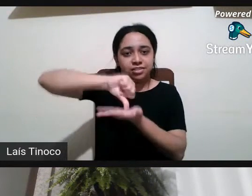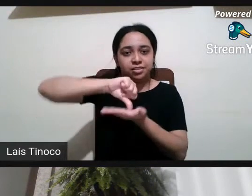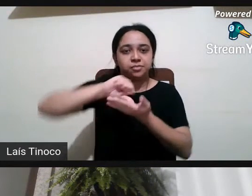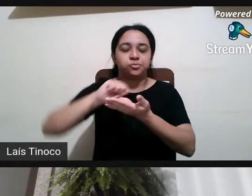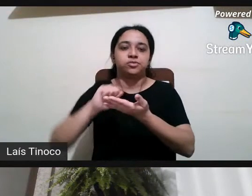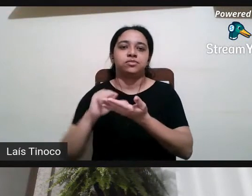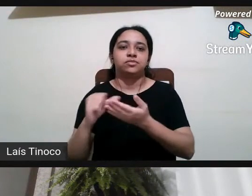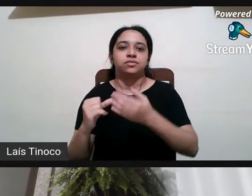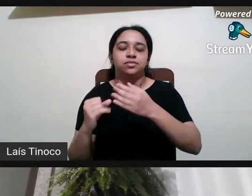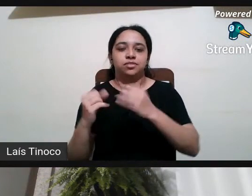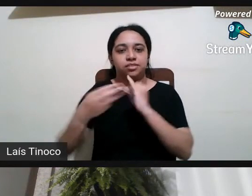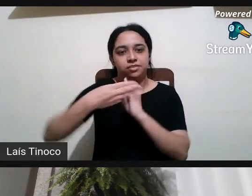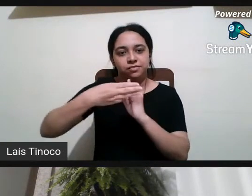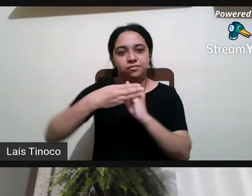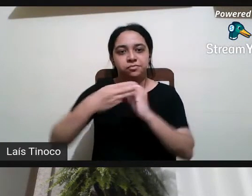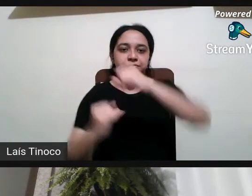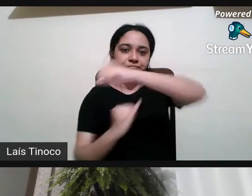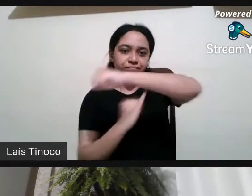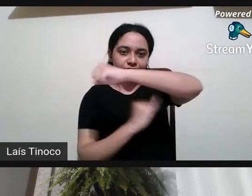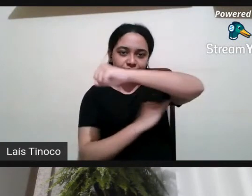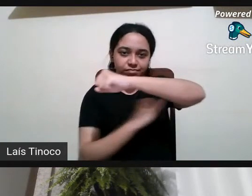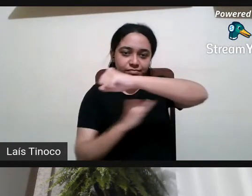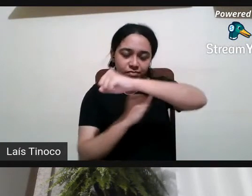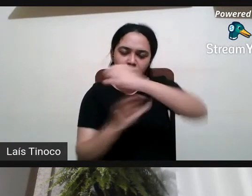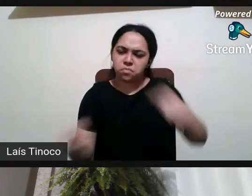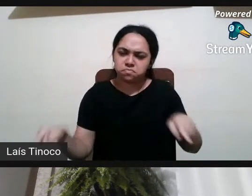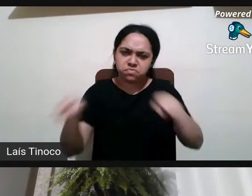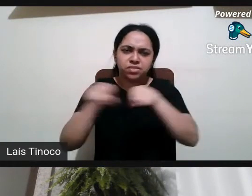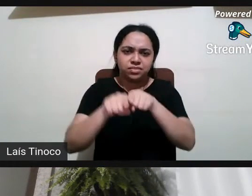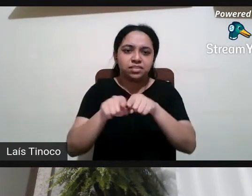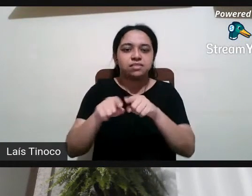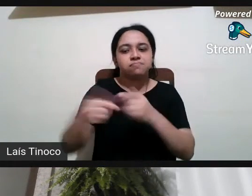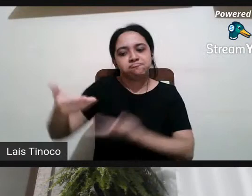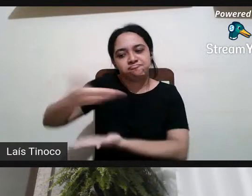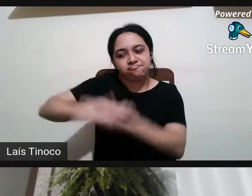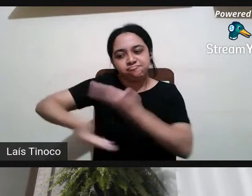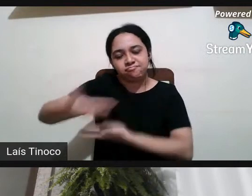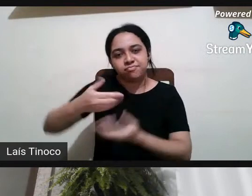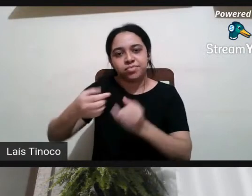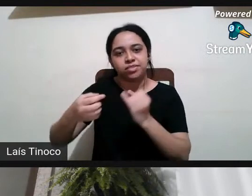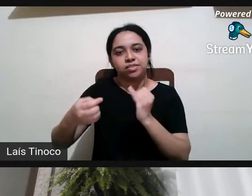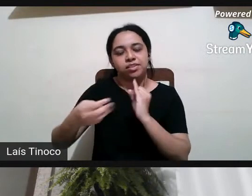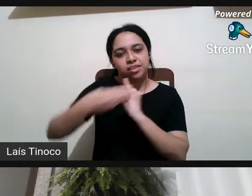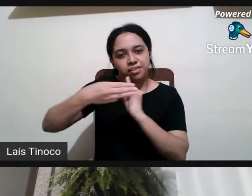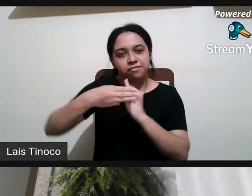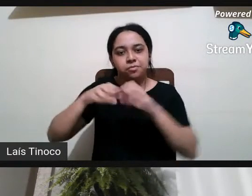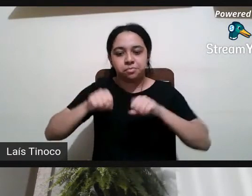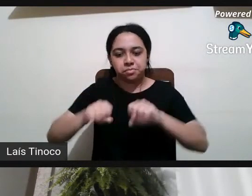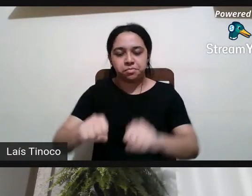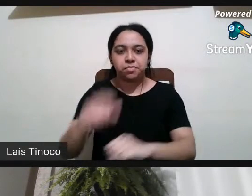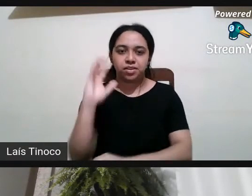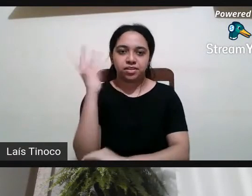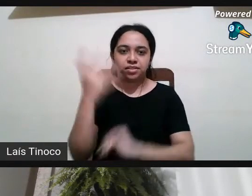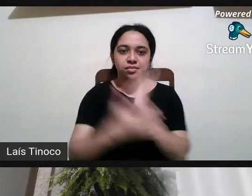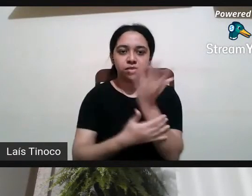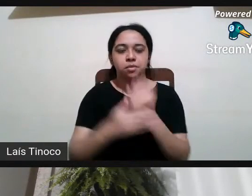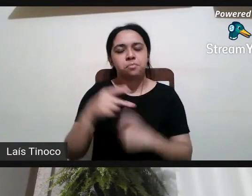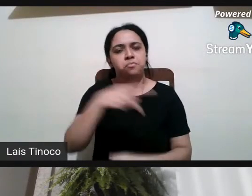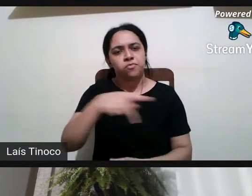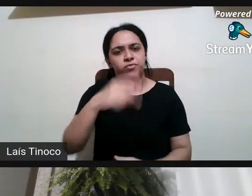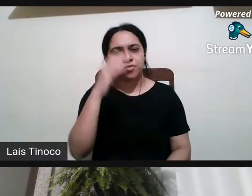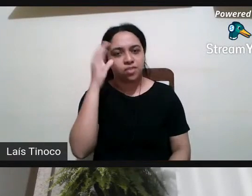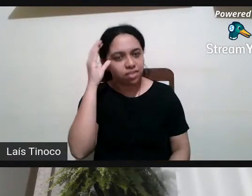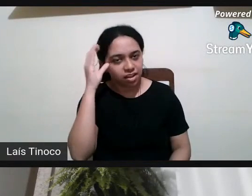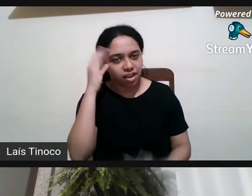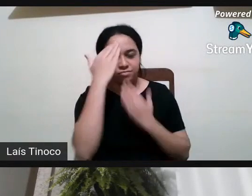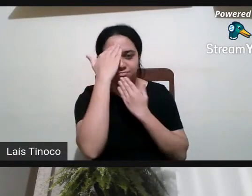no campus Itapecuru, mas é um grande parceiro do campus Maracanã, do Núcleo de Maricultura no Mar. Então, professor Caio, muito